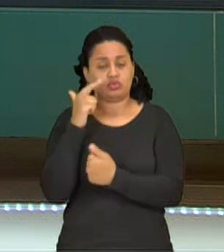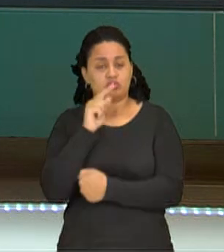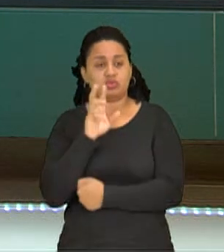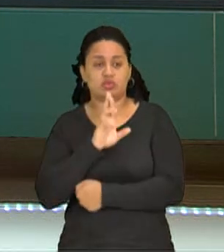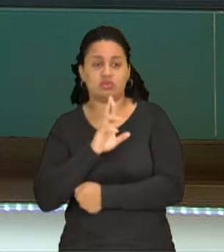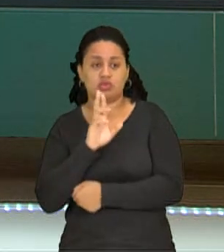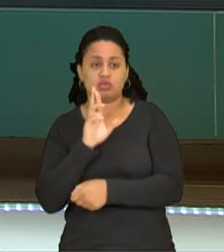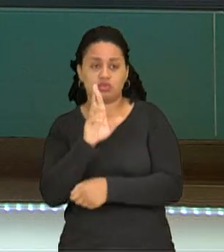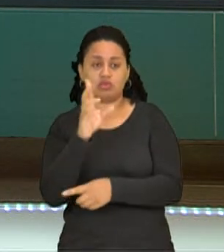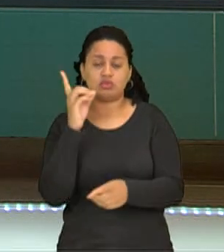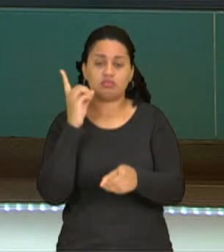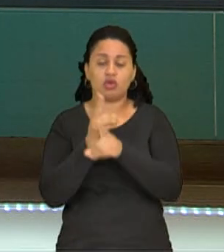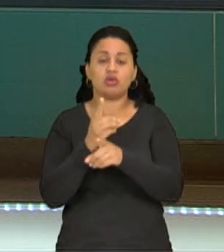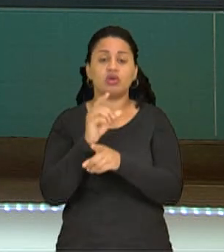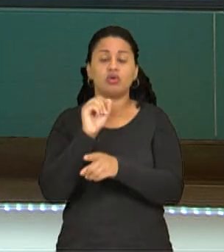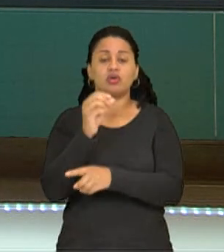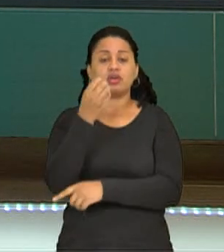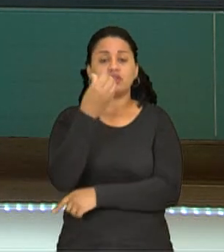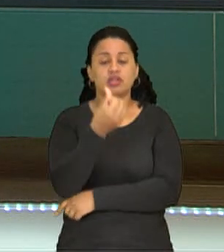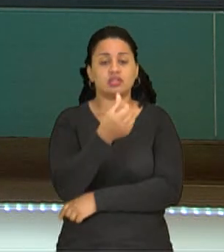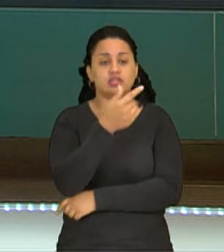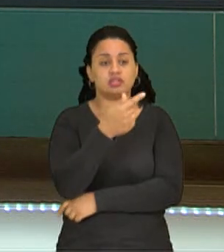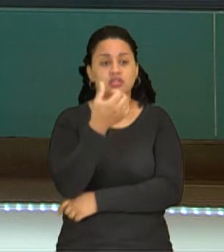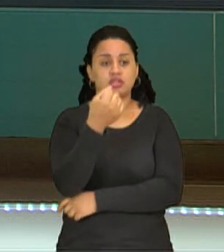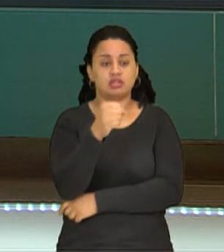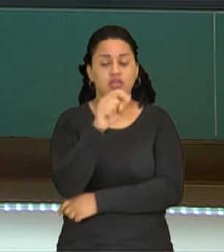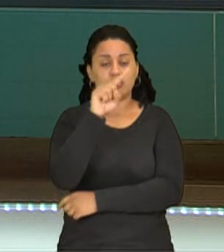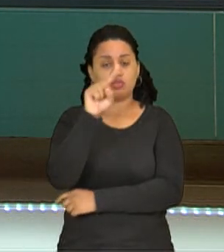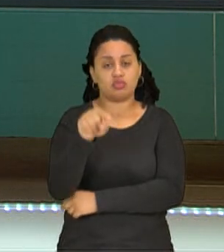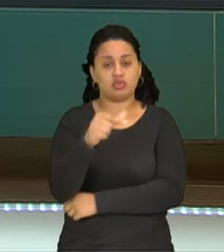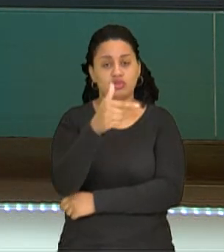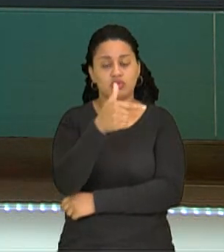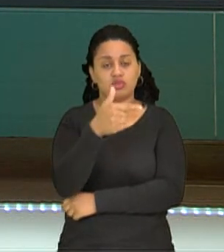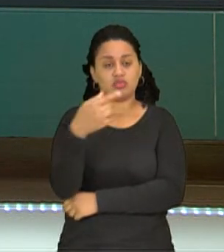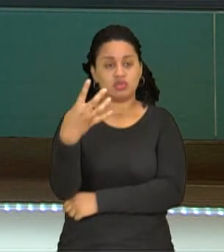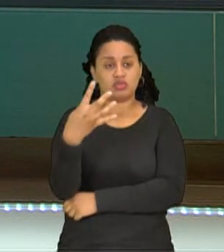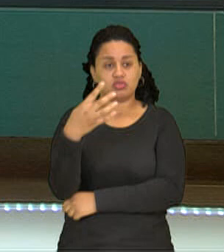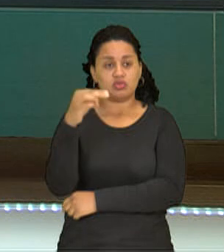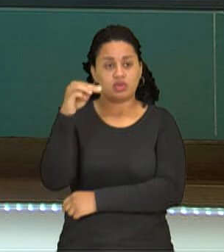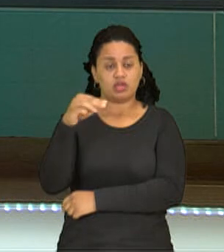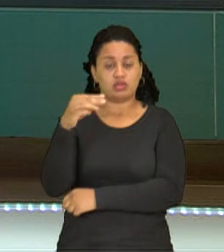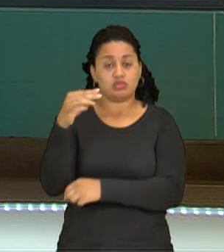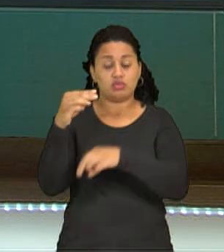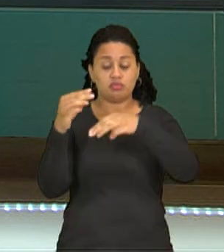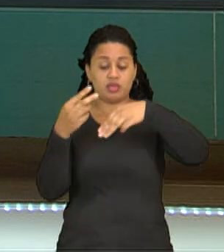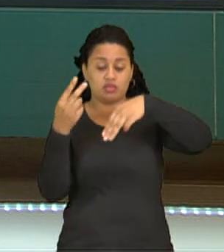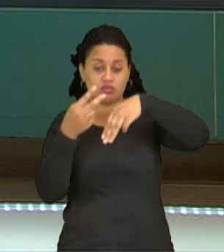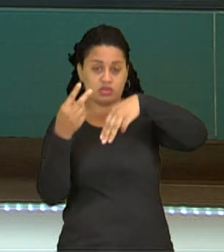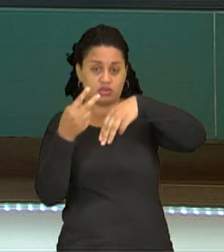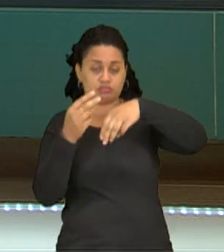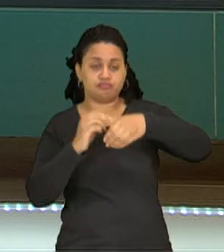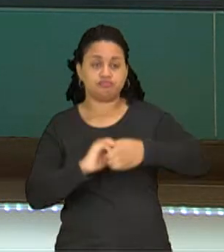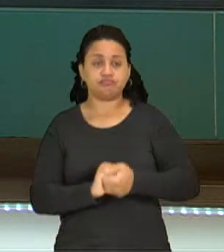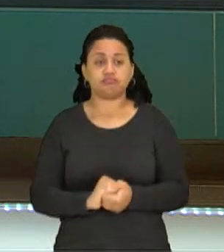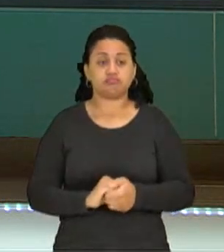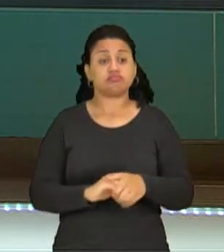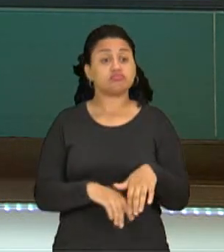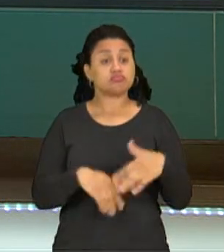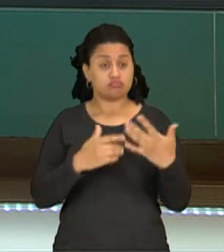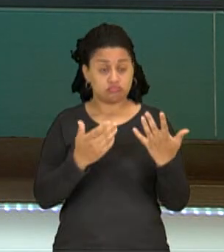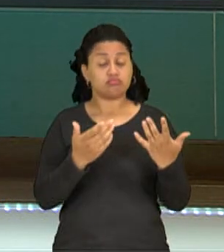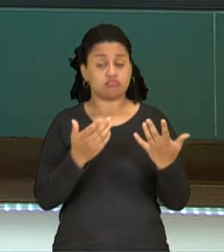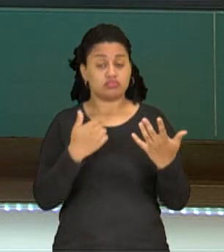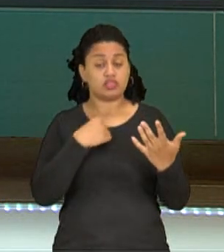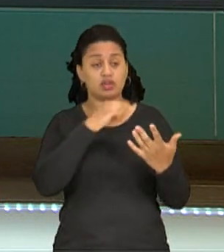vezes 3,14, portanto, deu 678 metros, 24 metros quadrados.